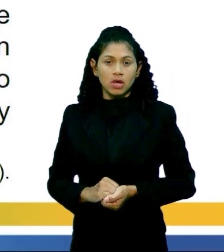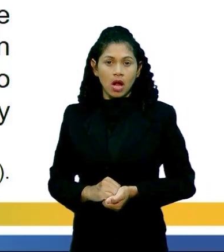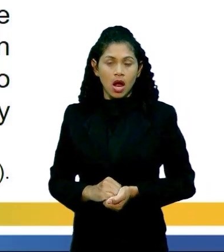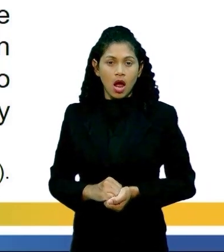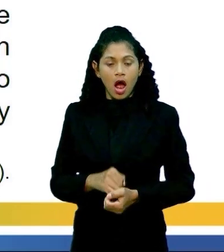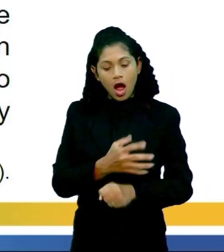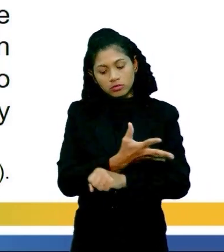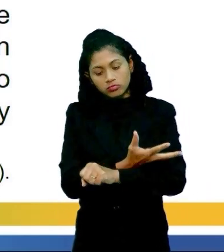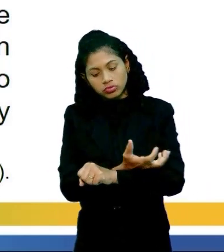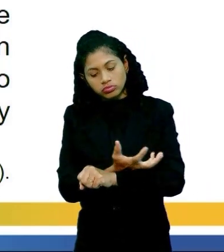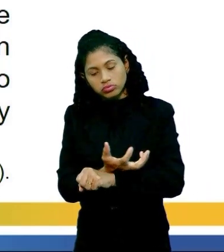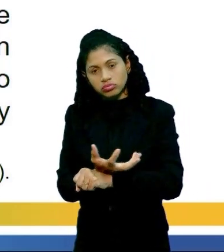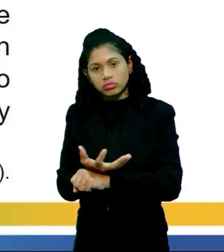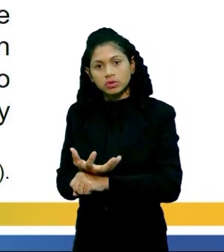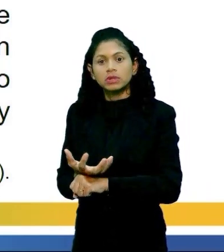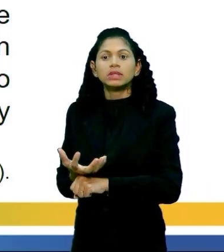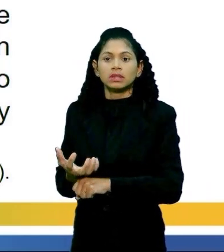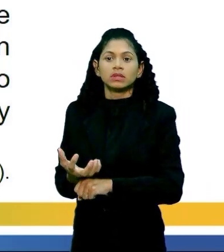é de origem aí,